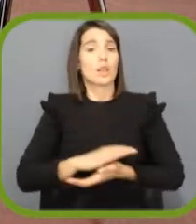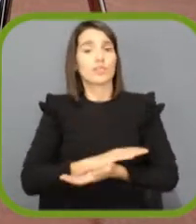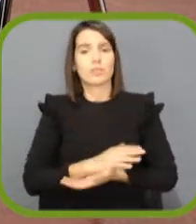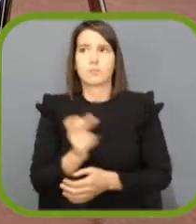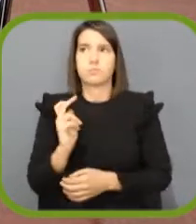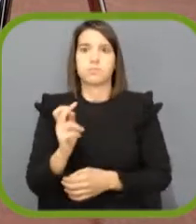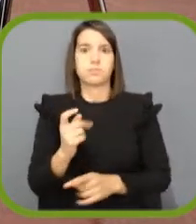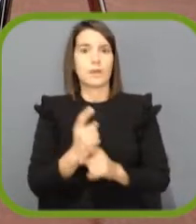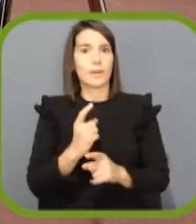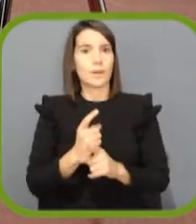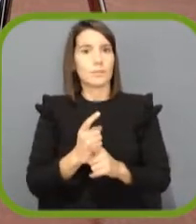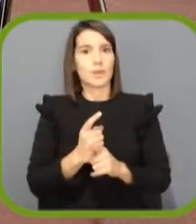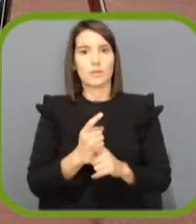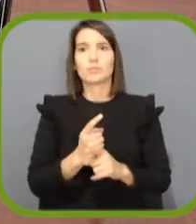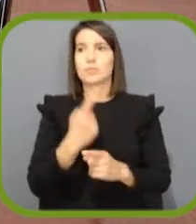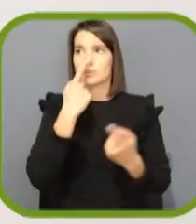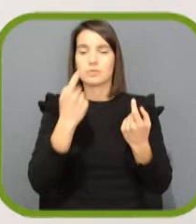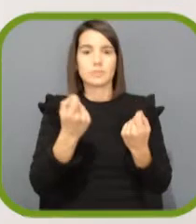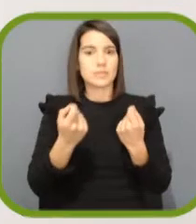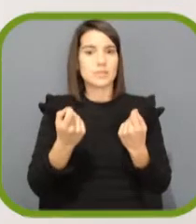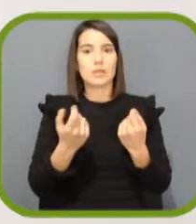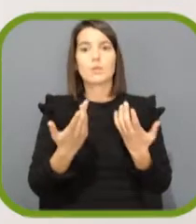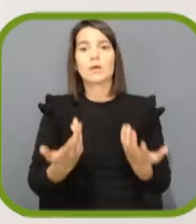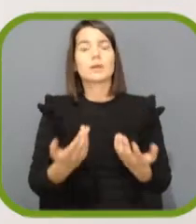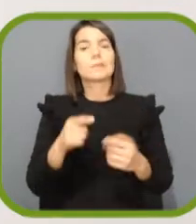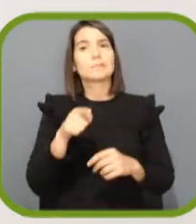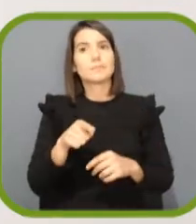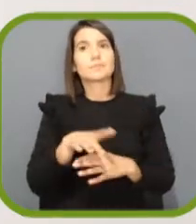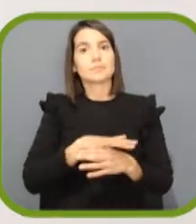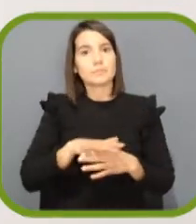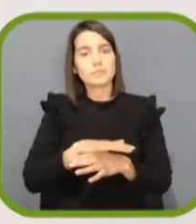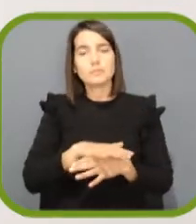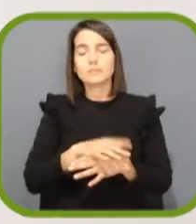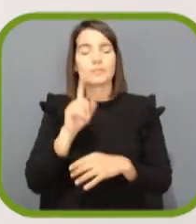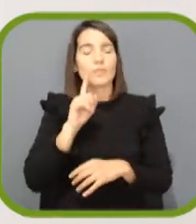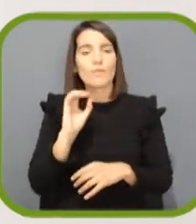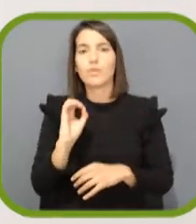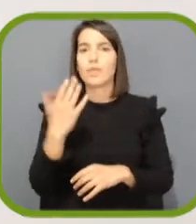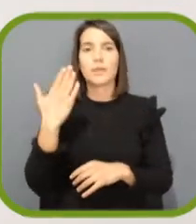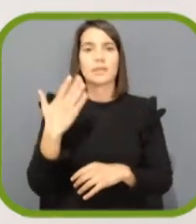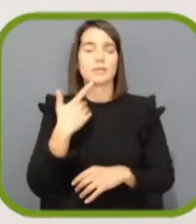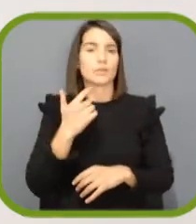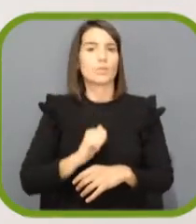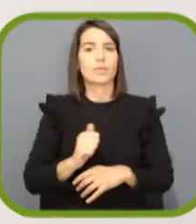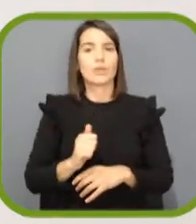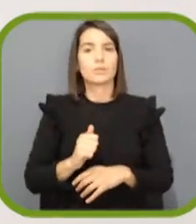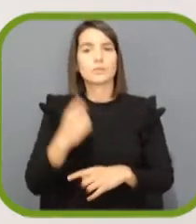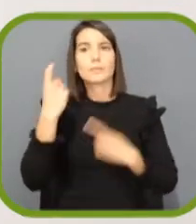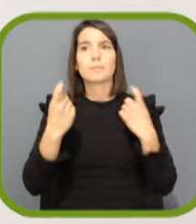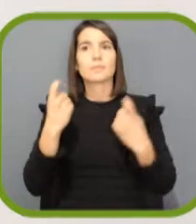há vários anos muito semelhante, e são áreas absolutamente fundamentais. Nós não